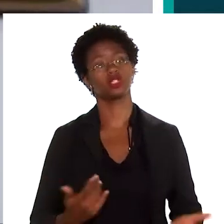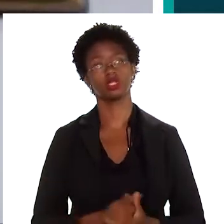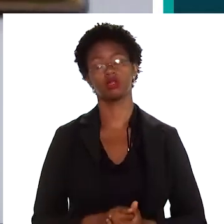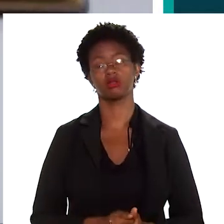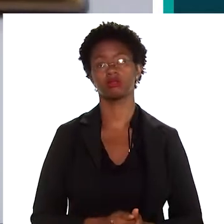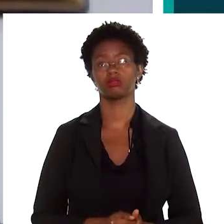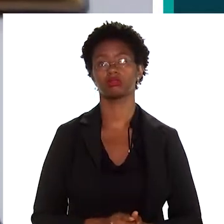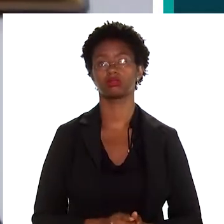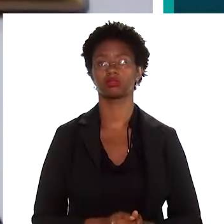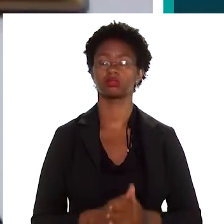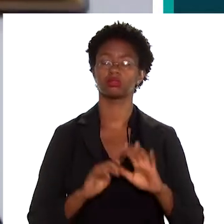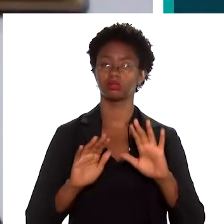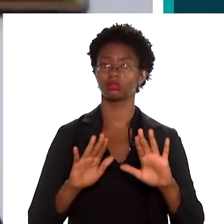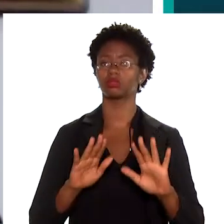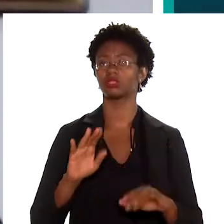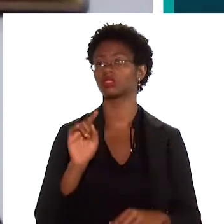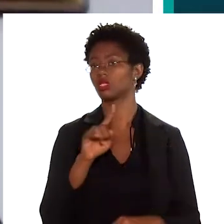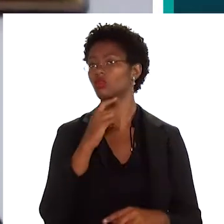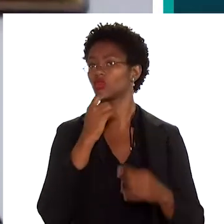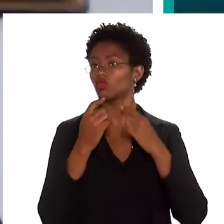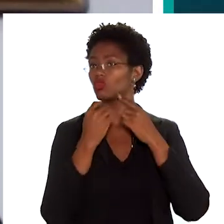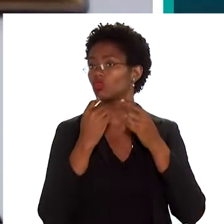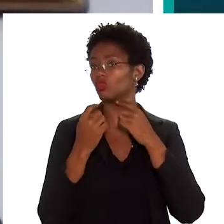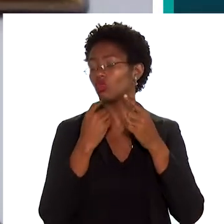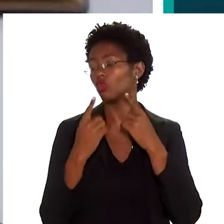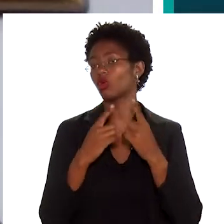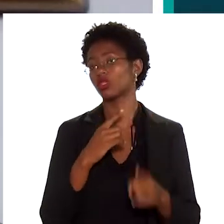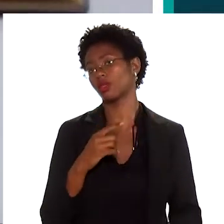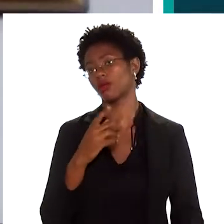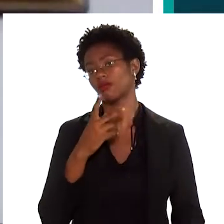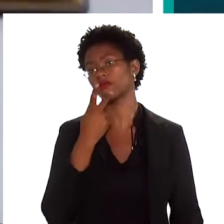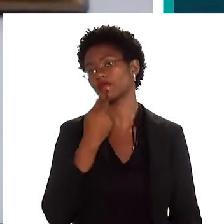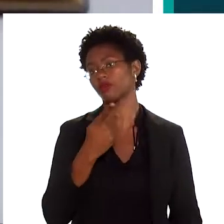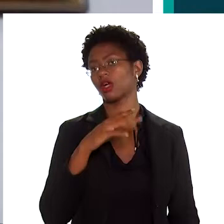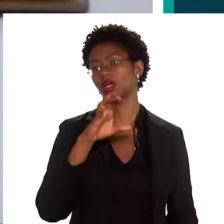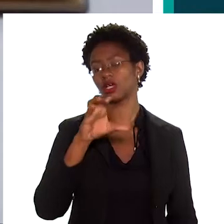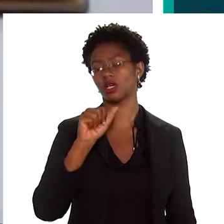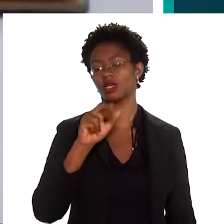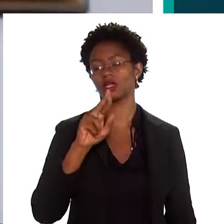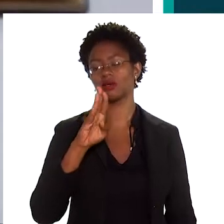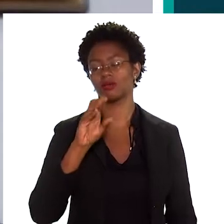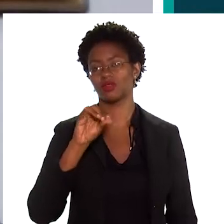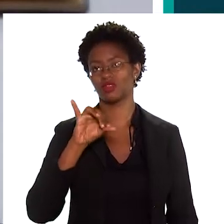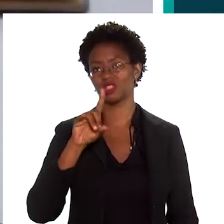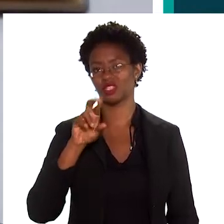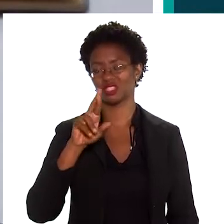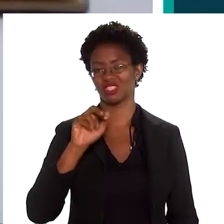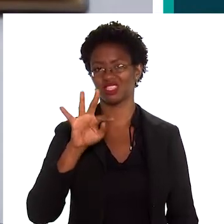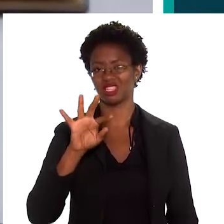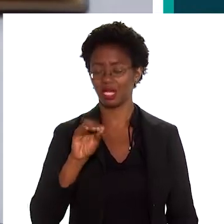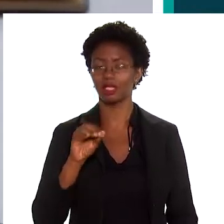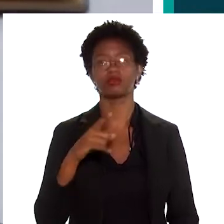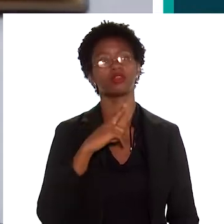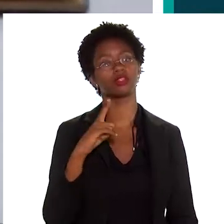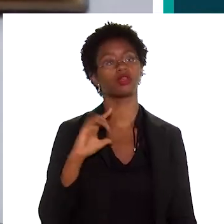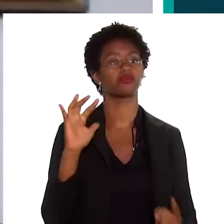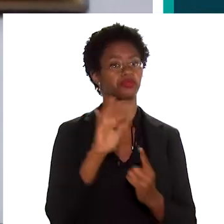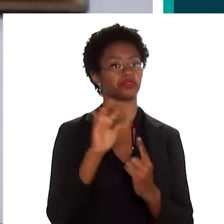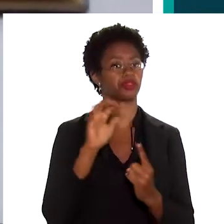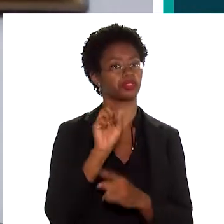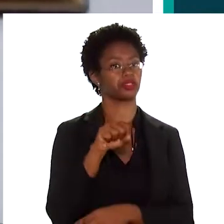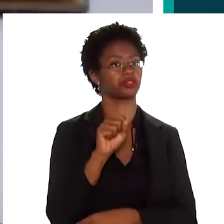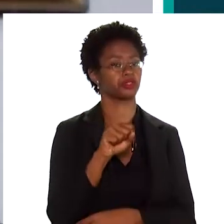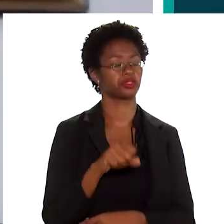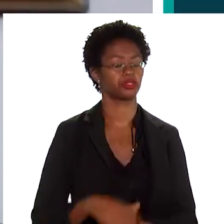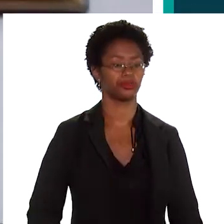maior. Mas, sem sombra de dúvida, a questão do consumo de carboidrato ainda impacta muito a questão